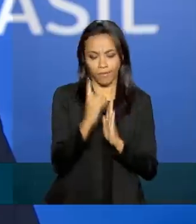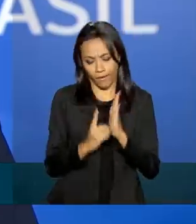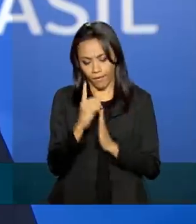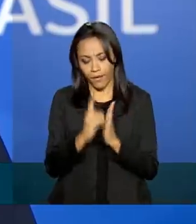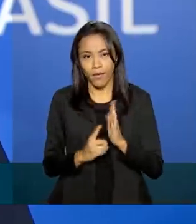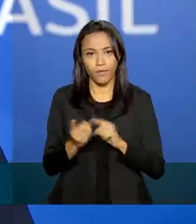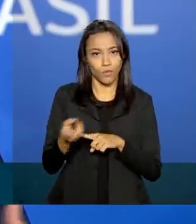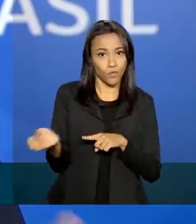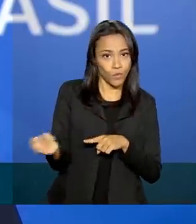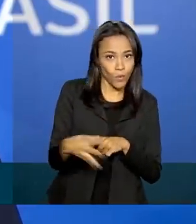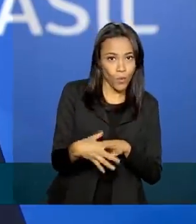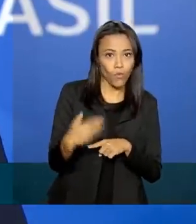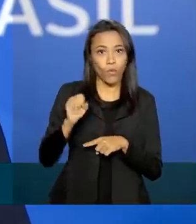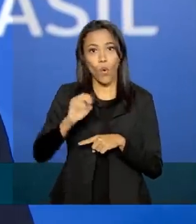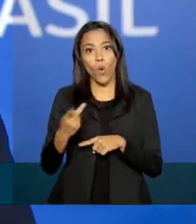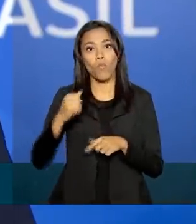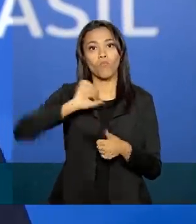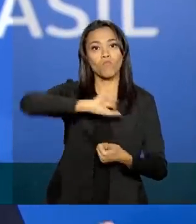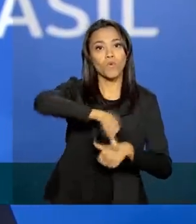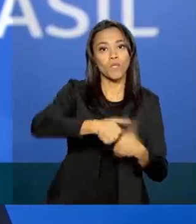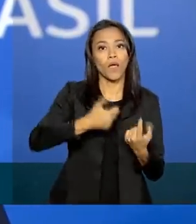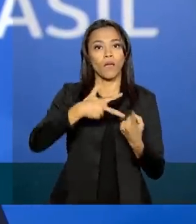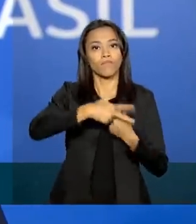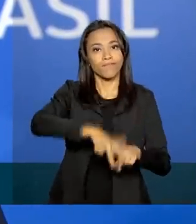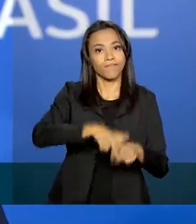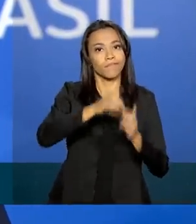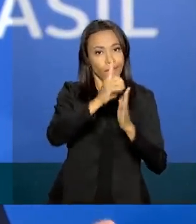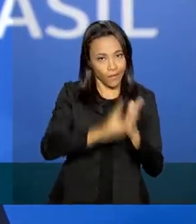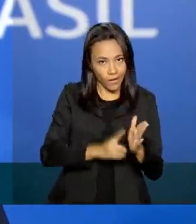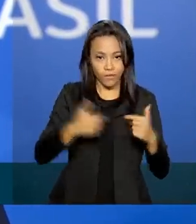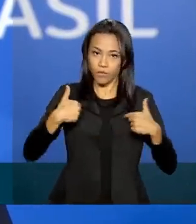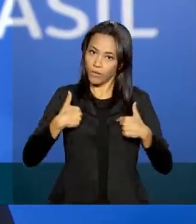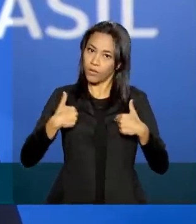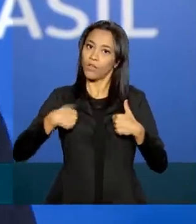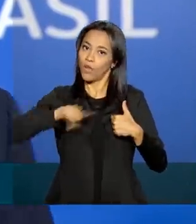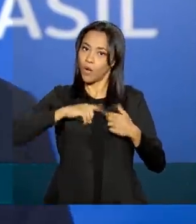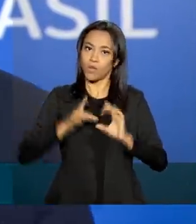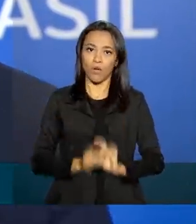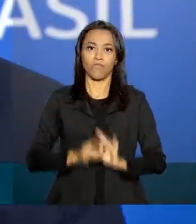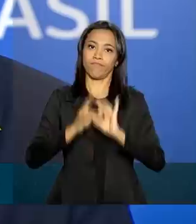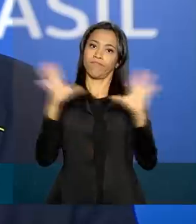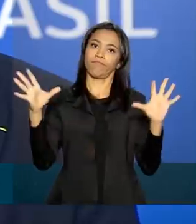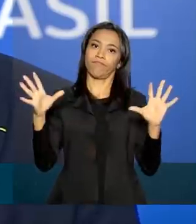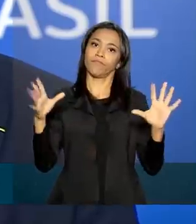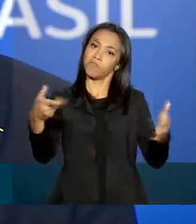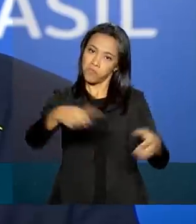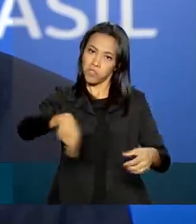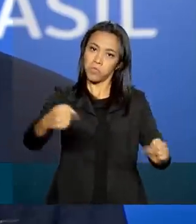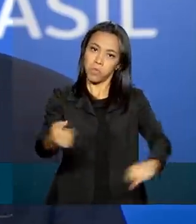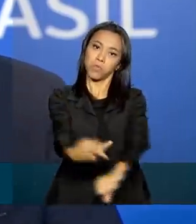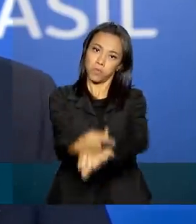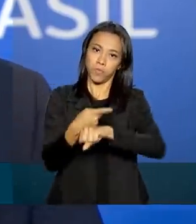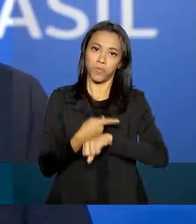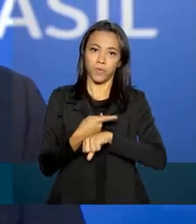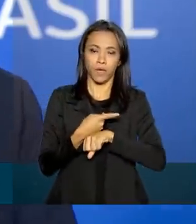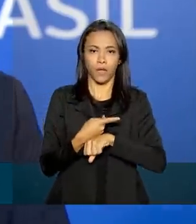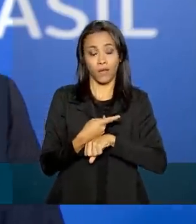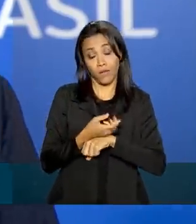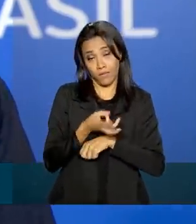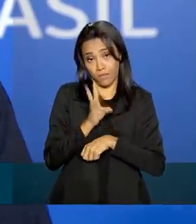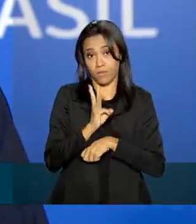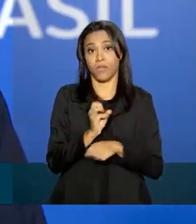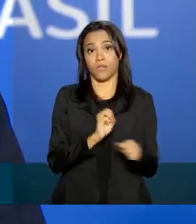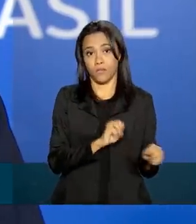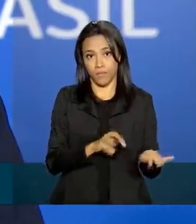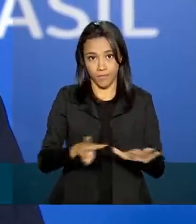novo decreto houve alteração de decreto nós estamos à disposição dos senhores no máximo a ele três semanas